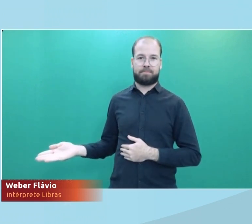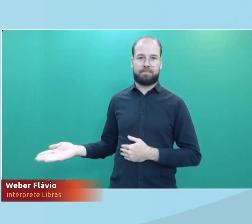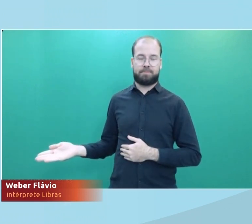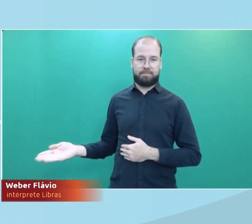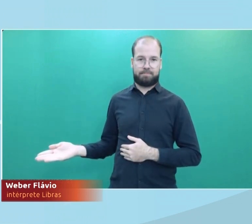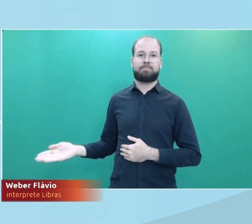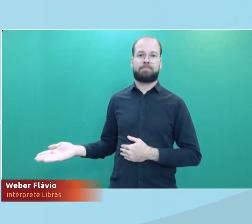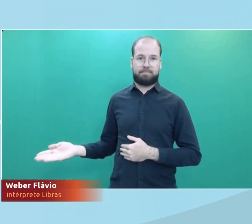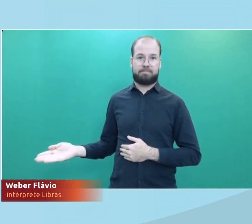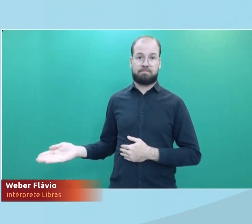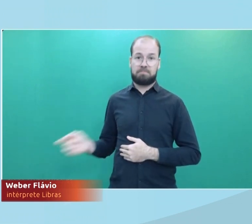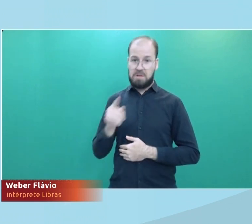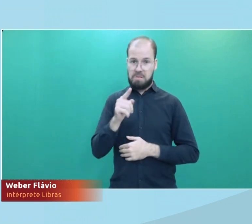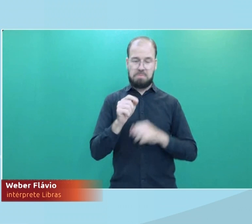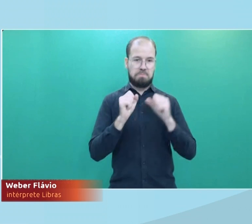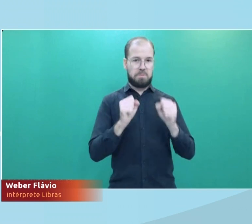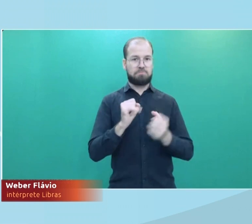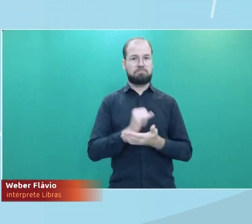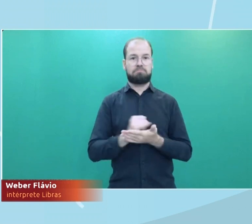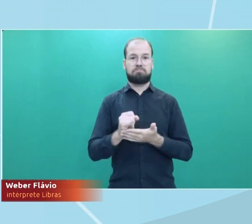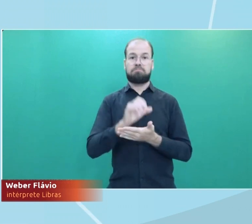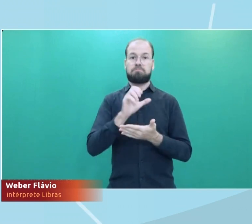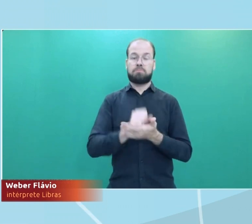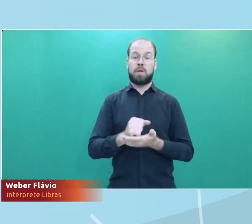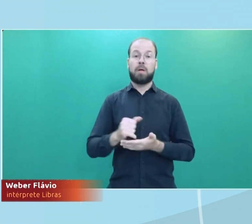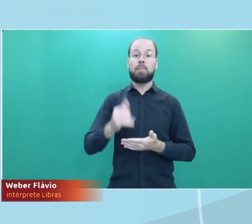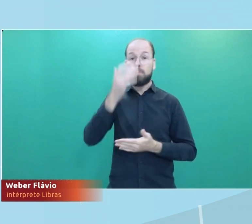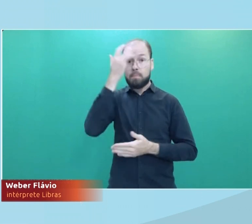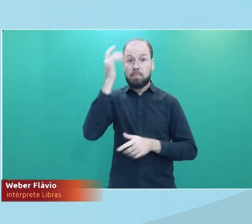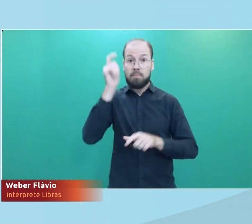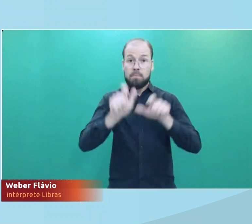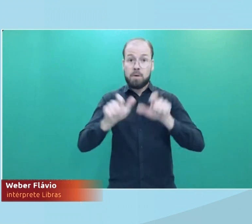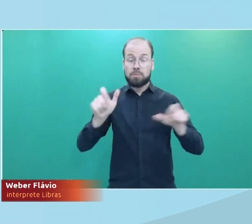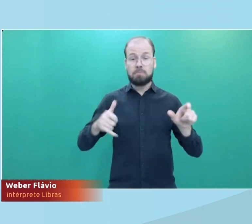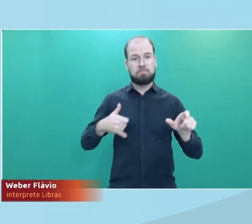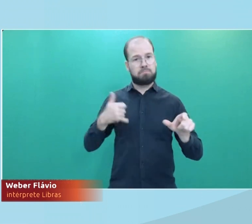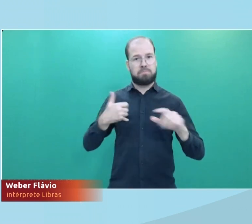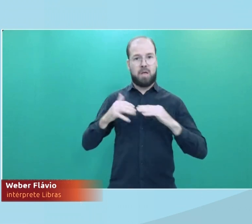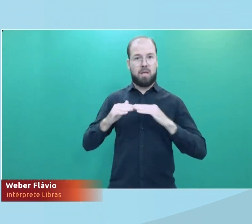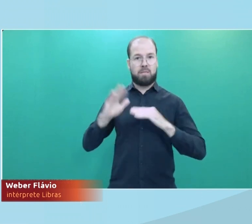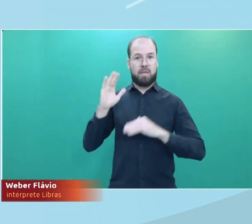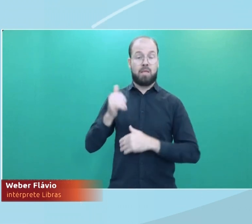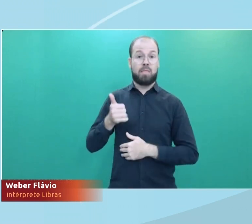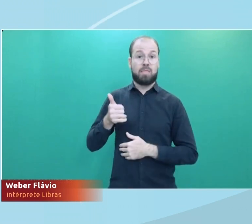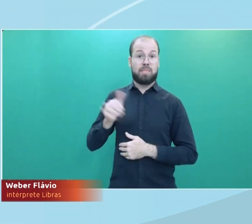desenvolvimento.go.gov.br. Podem se inscrever pessoas a partir dos 10 anos de idade.